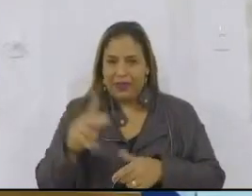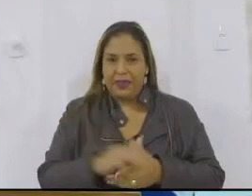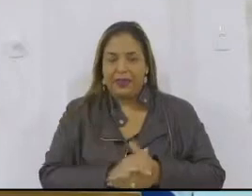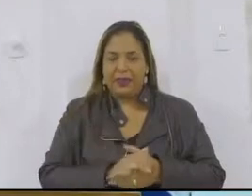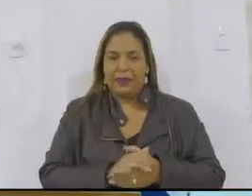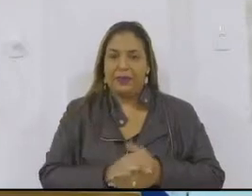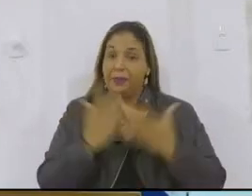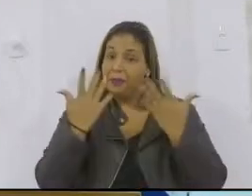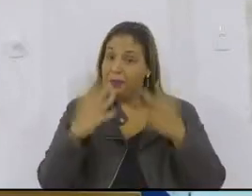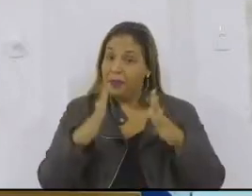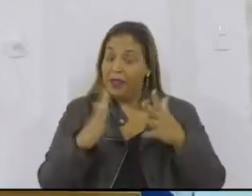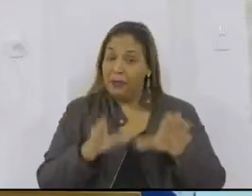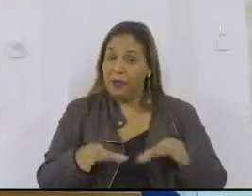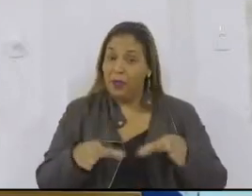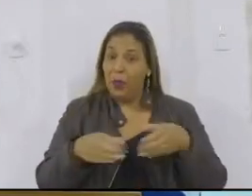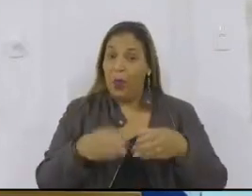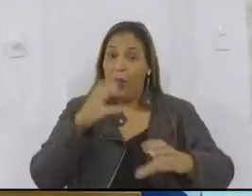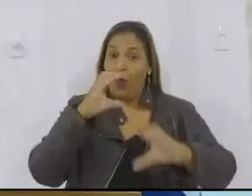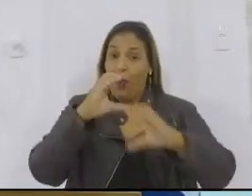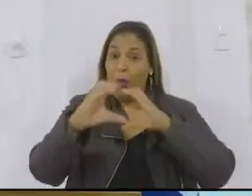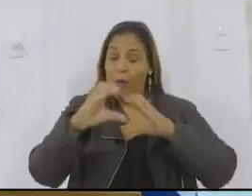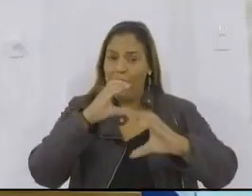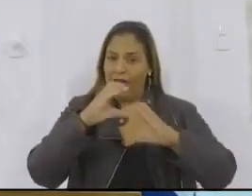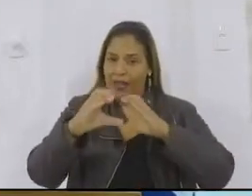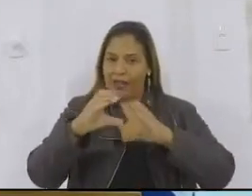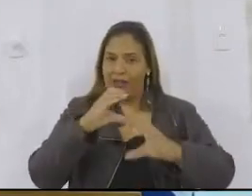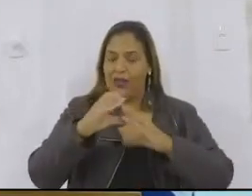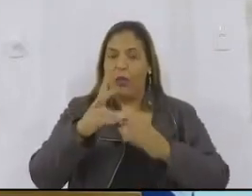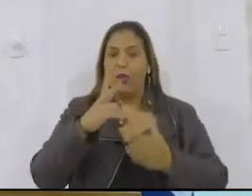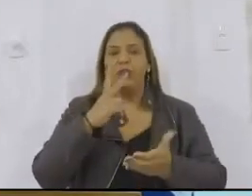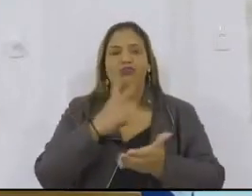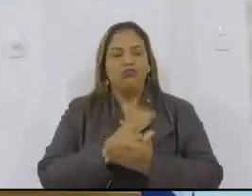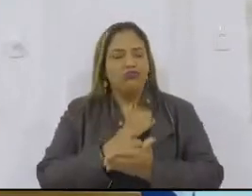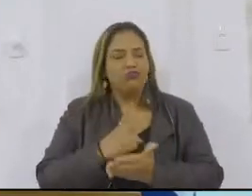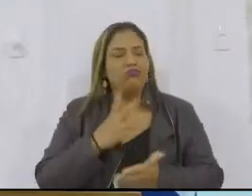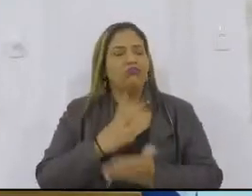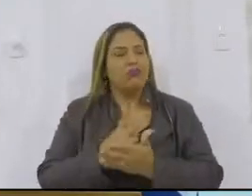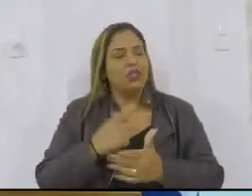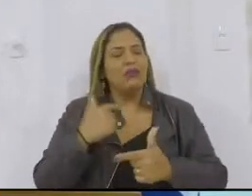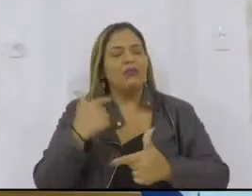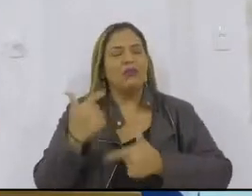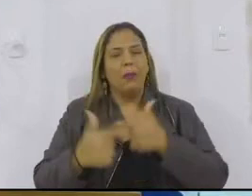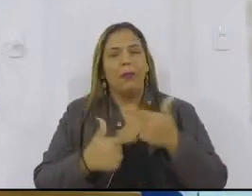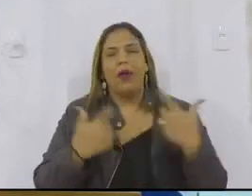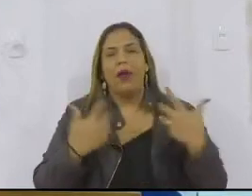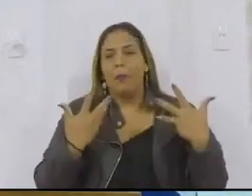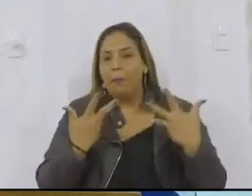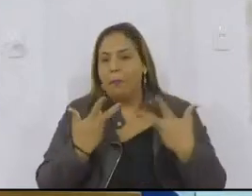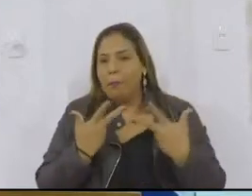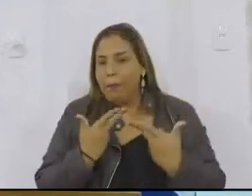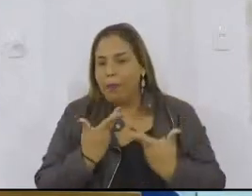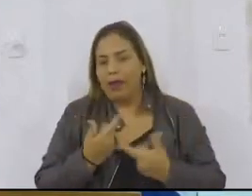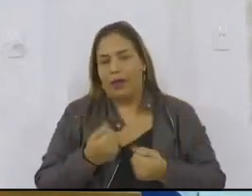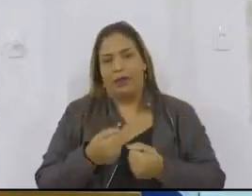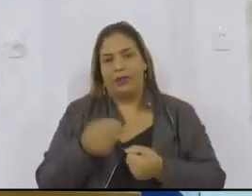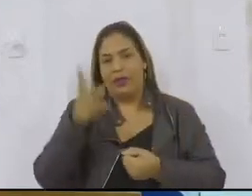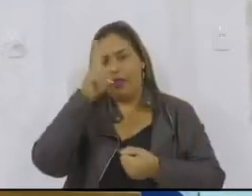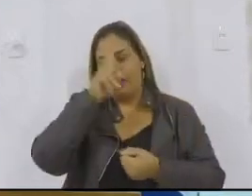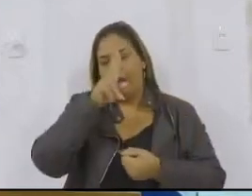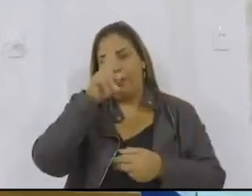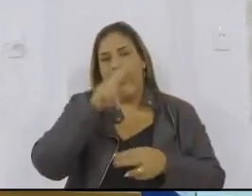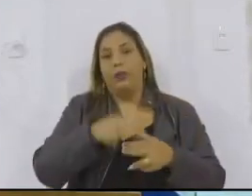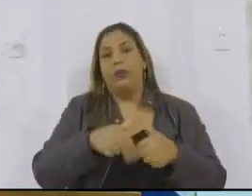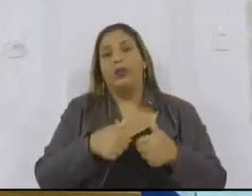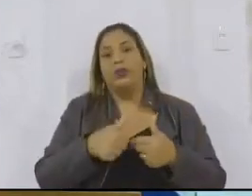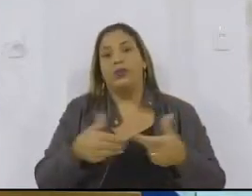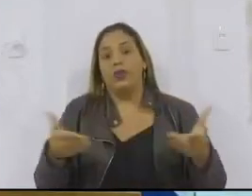parabenizar a equipe da comunicação da Prefeitura, que continuam fazendo um trabalho de grande excelência. Lembrando que o motivo da gestão